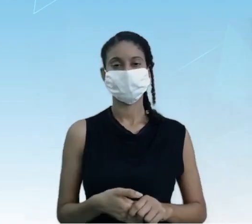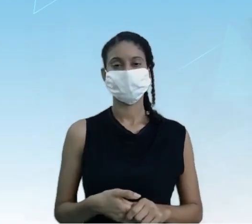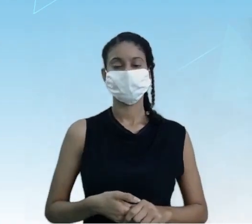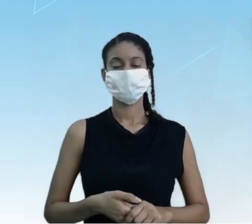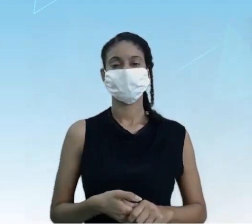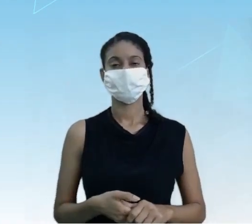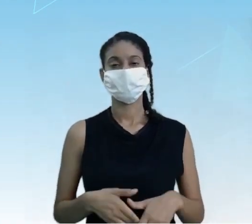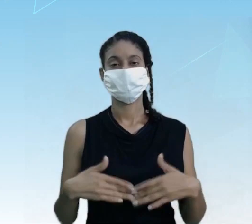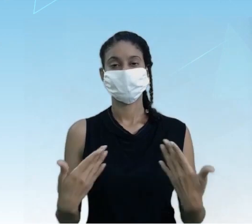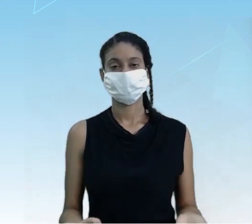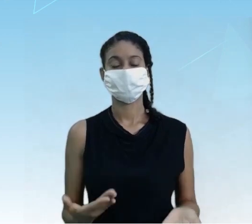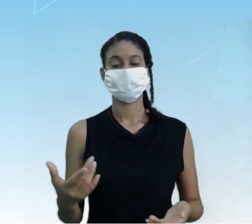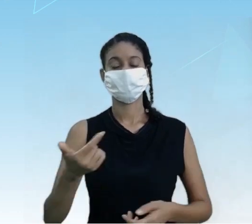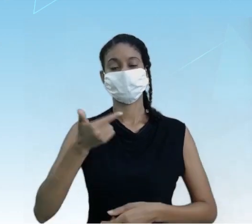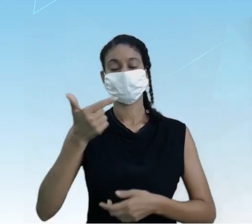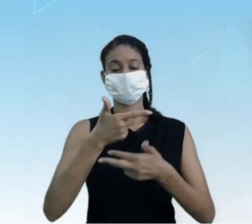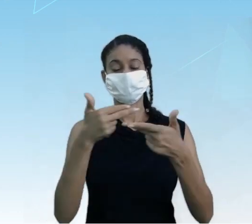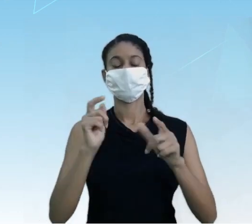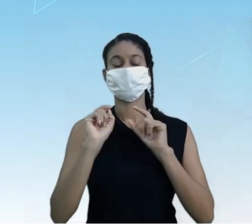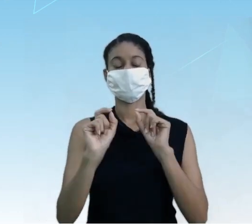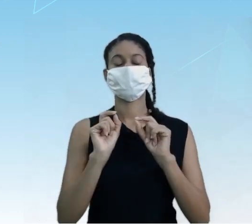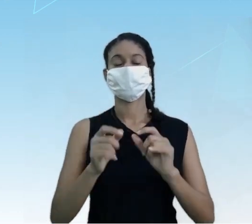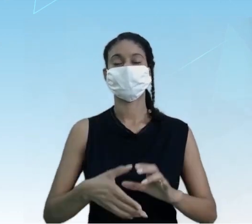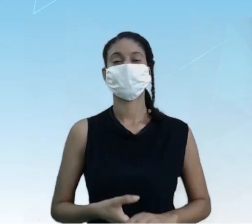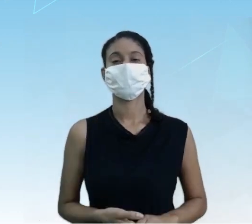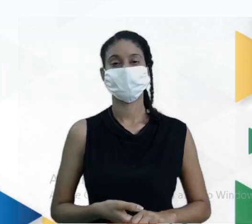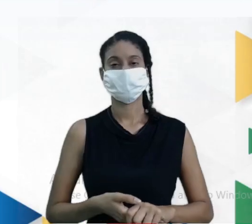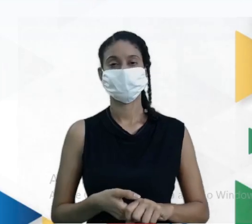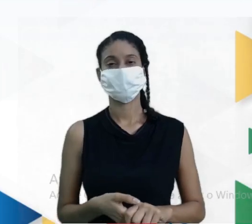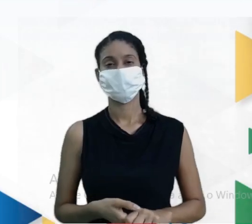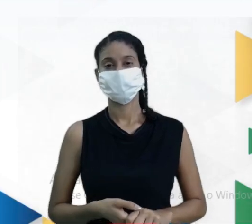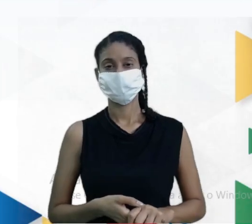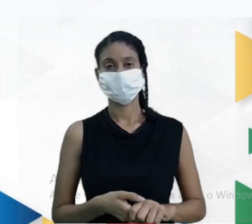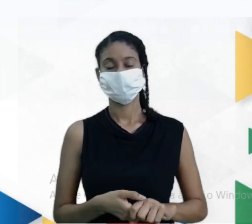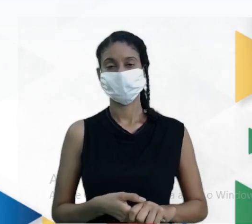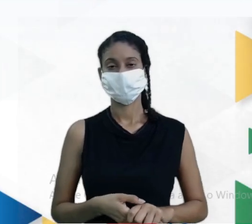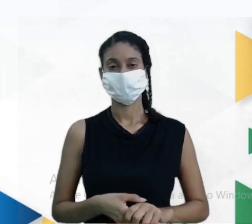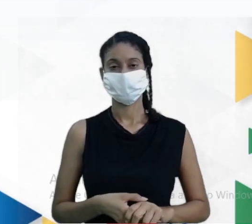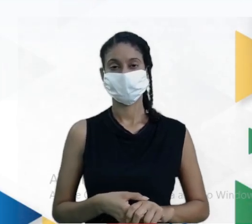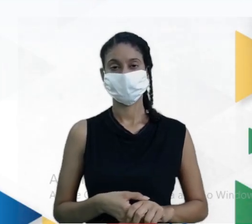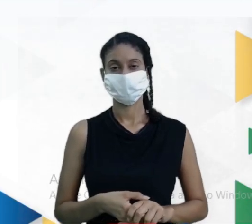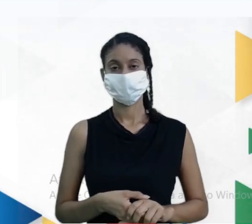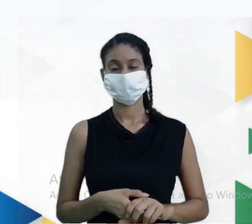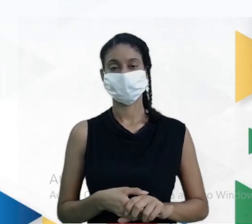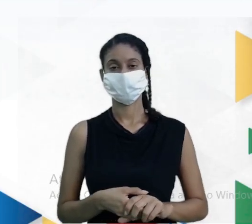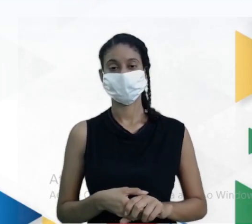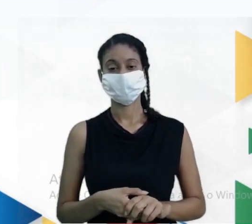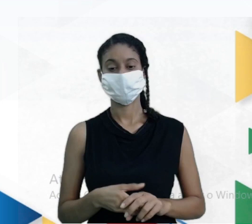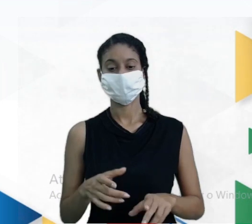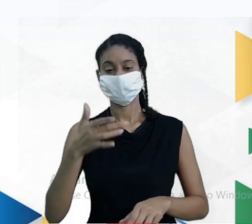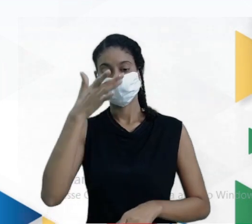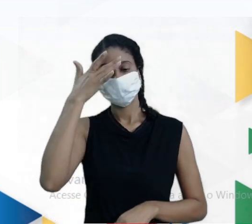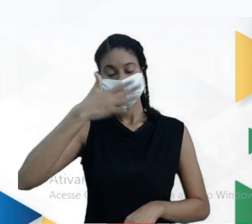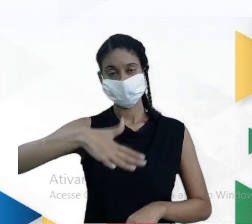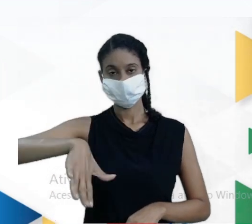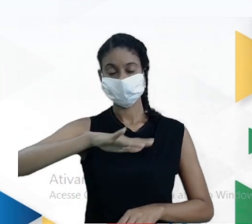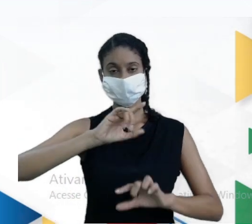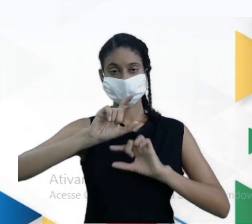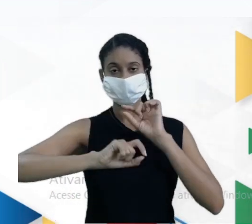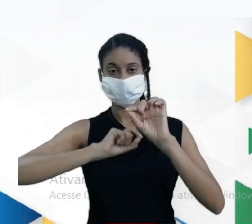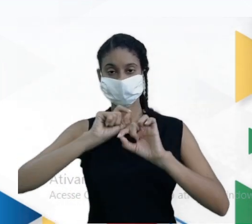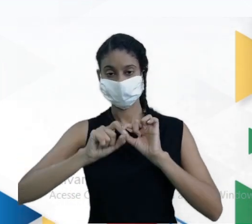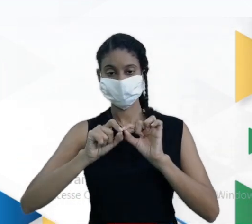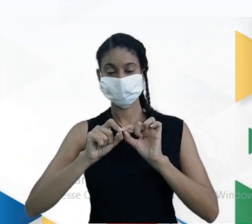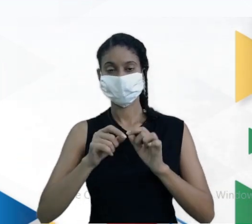imposição. E aí, o segundo ponto, né? Part of the population is bilingual. Parte dessa população, ela